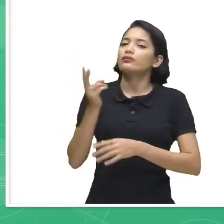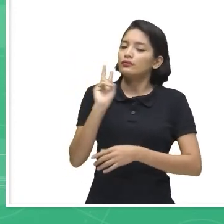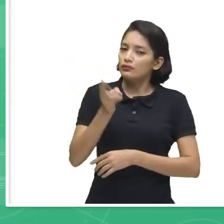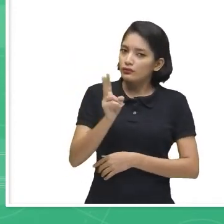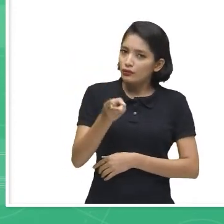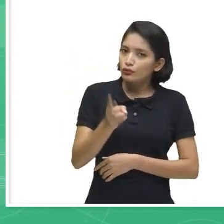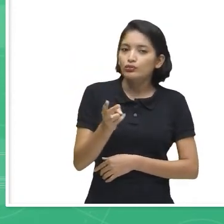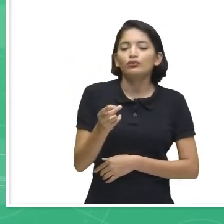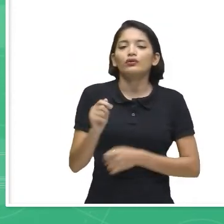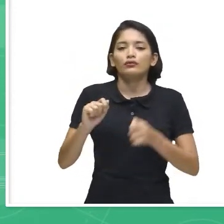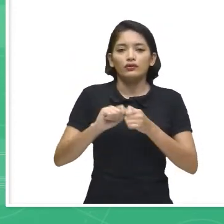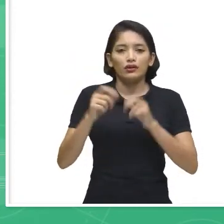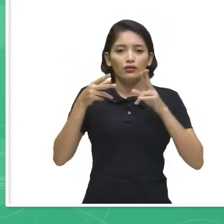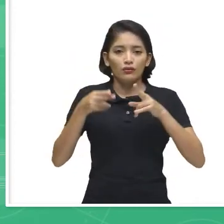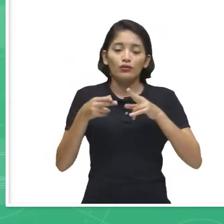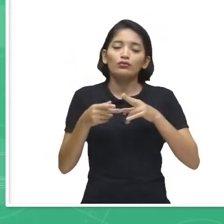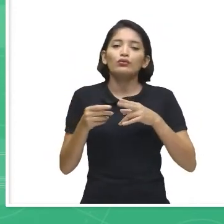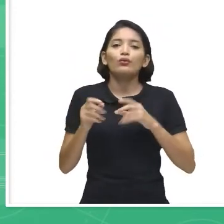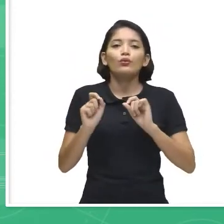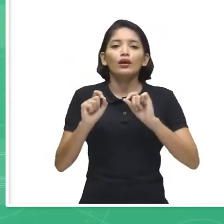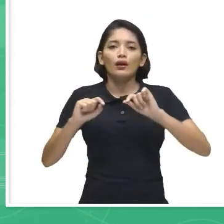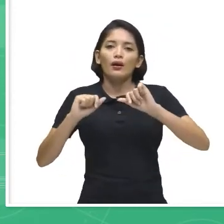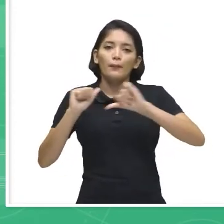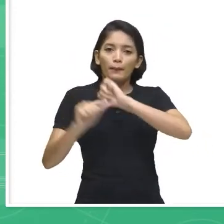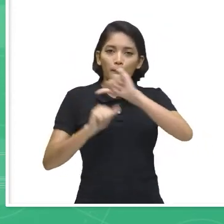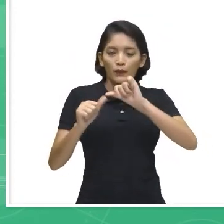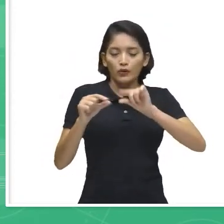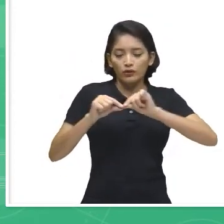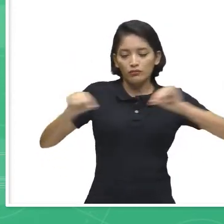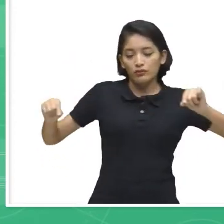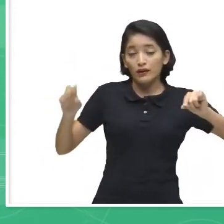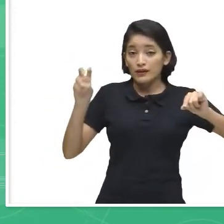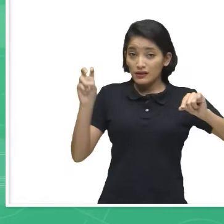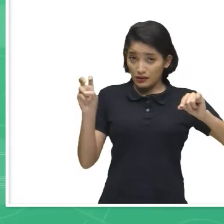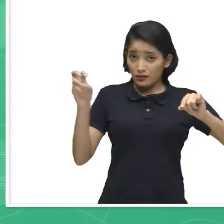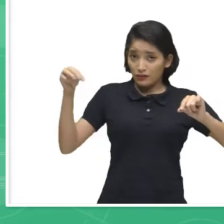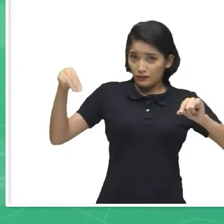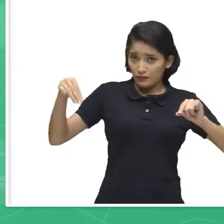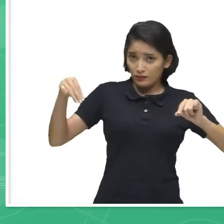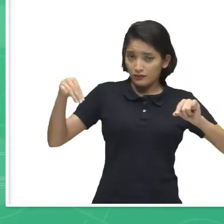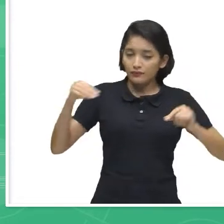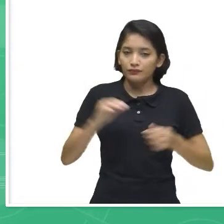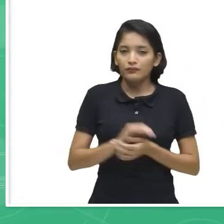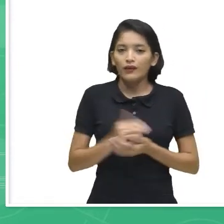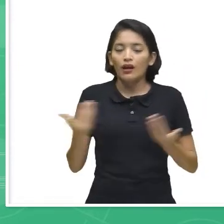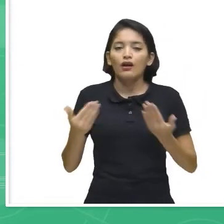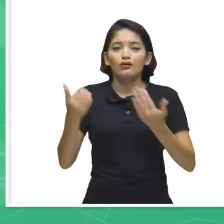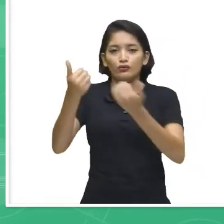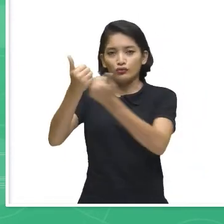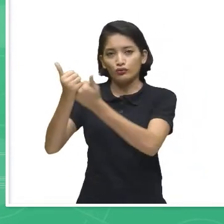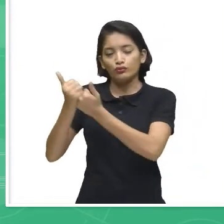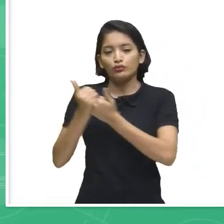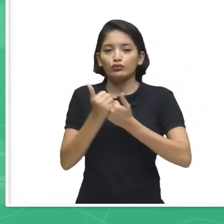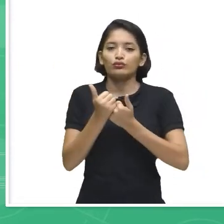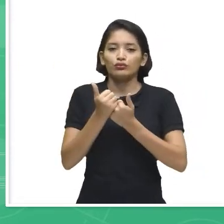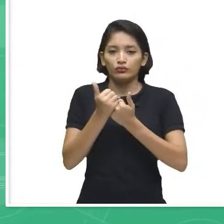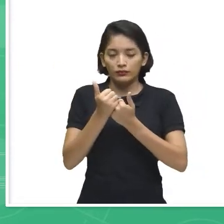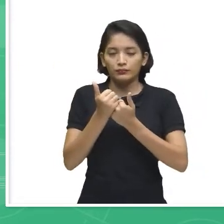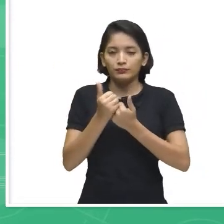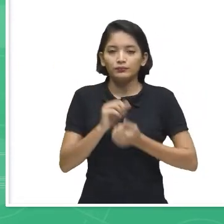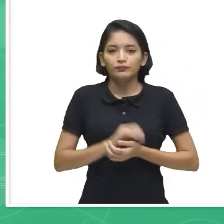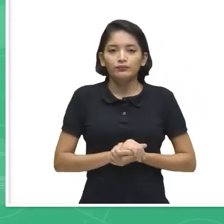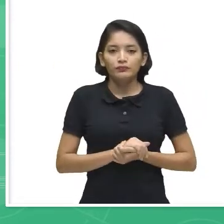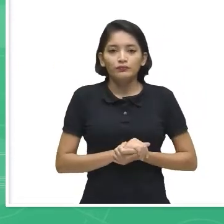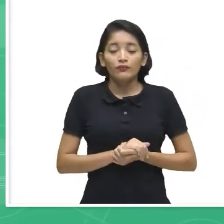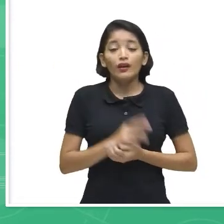vai mudar o quê? A distância, que agora é de 5 metros, não é verdade? Vamos substituir tudo. Quando fizer, olha, vai dar 18